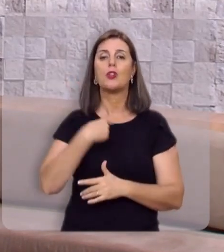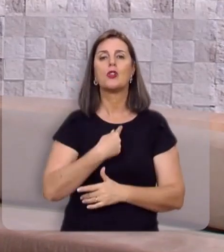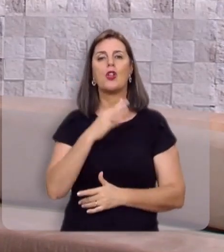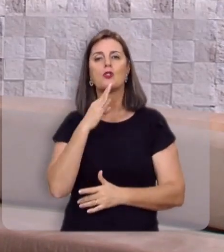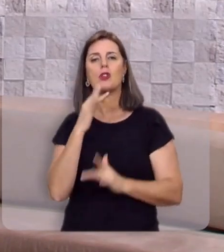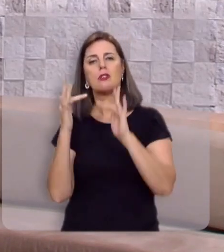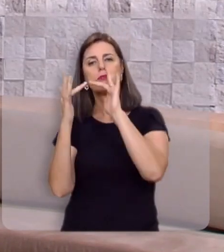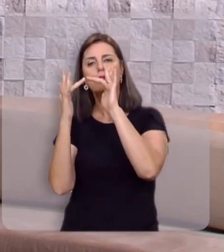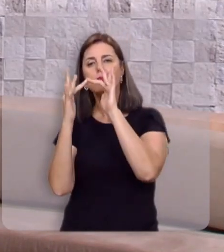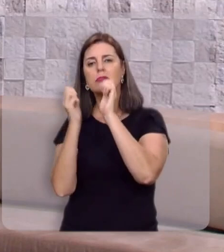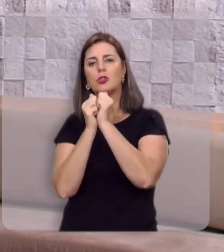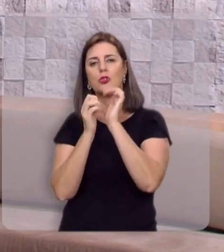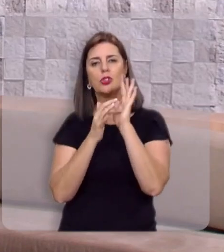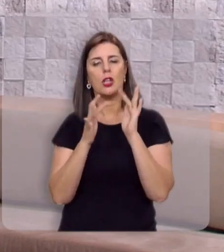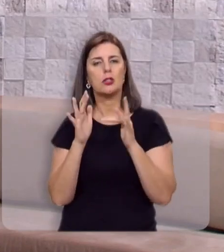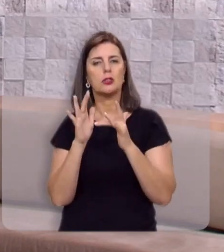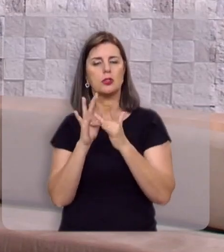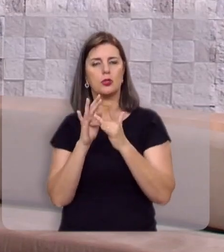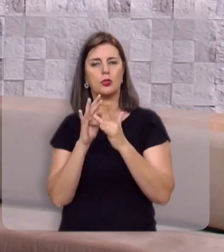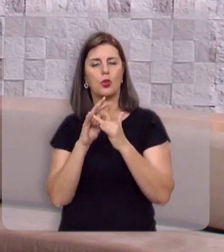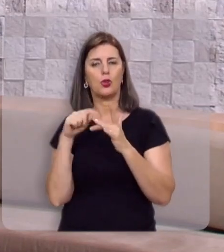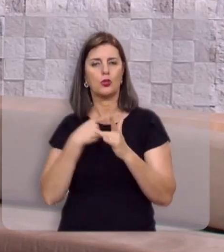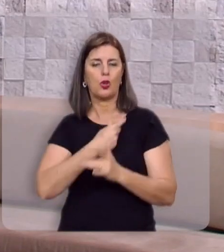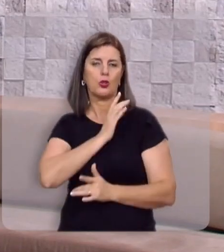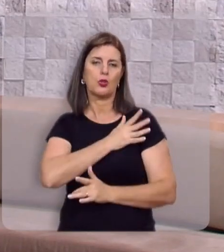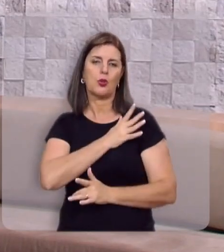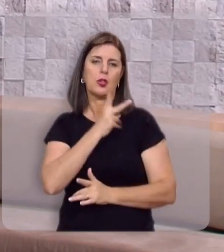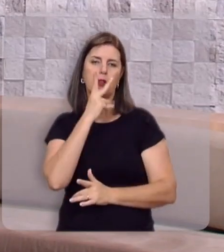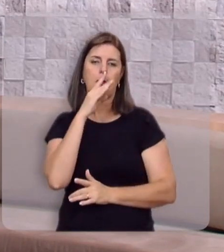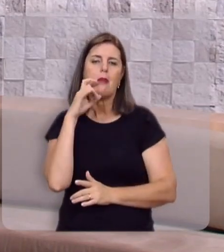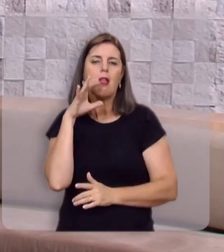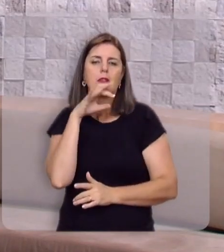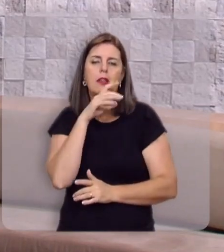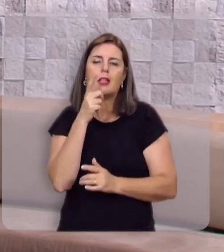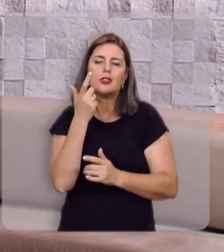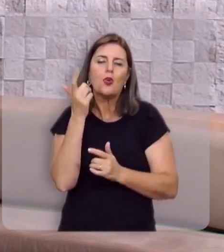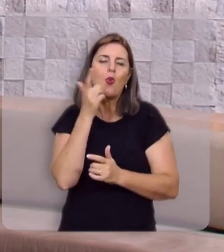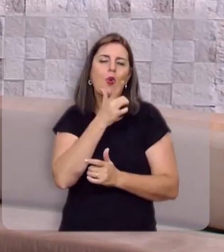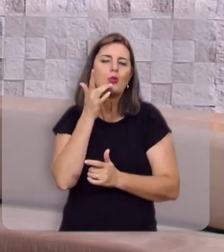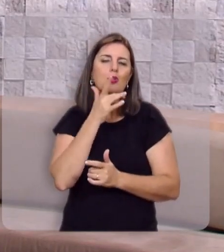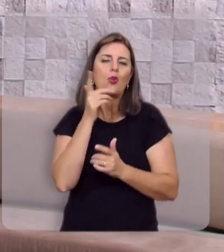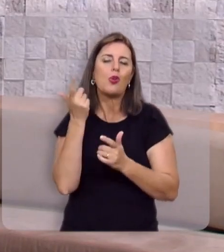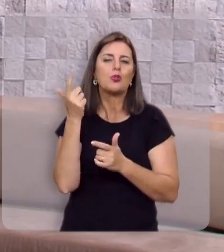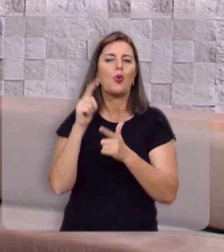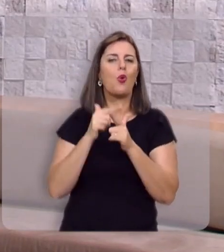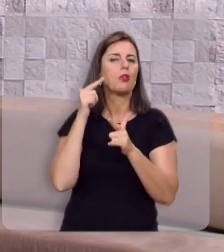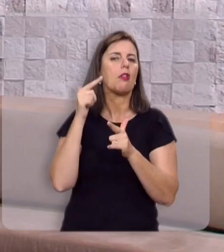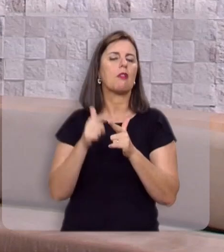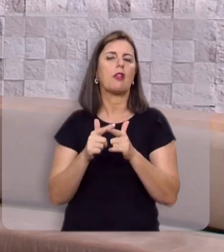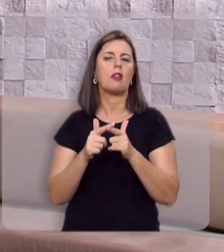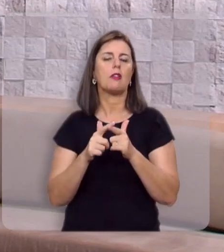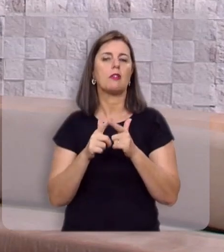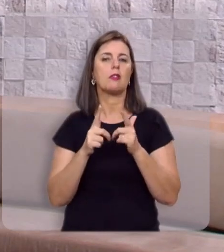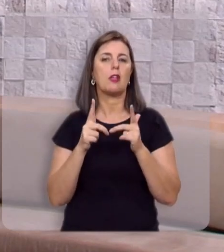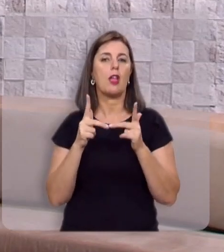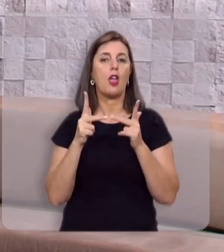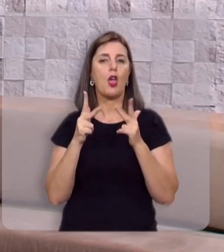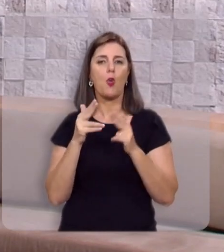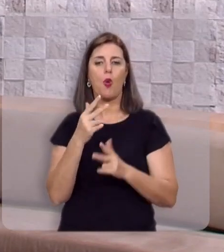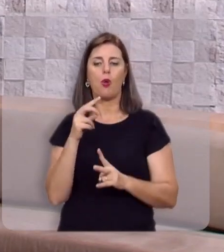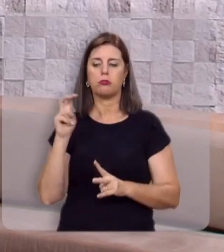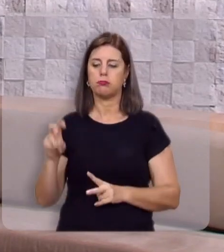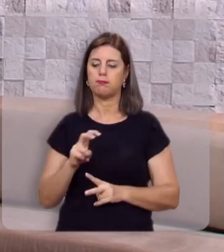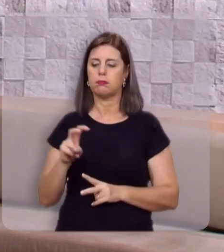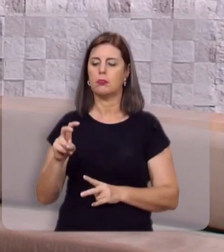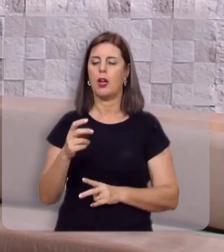nós conhecemos a intimidade dele, é que o nosso coração aquece. Como aqueles caminhantes de Emaús,